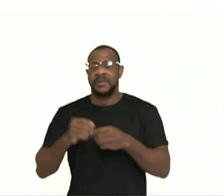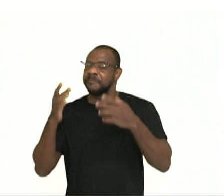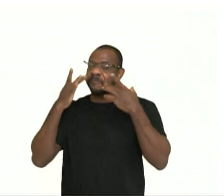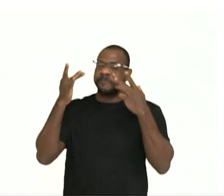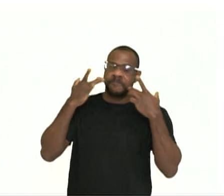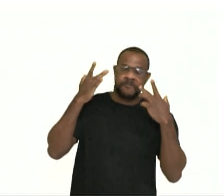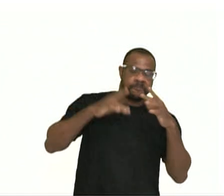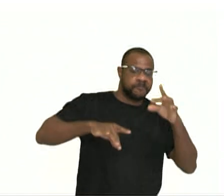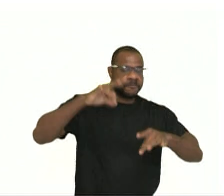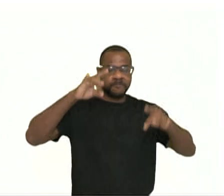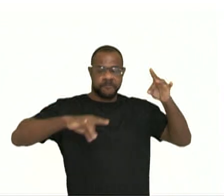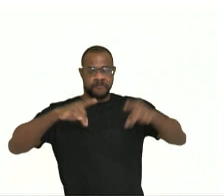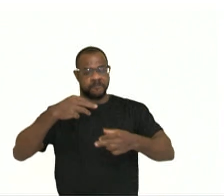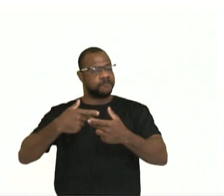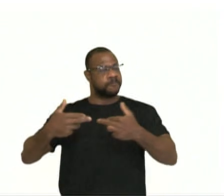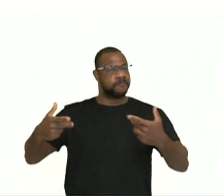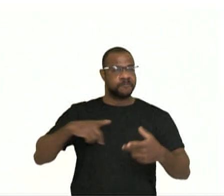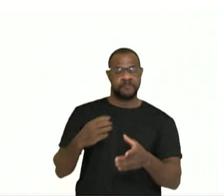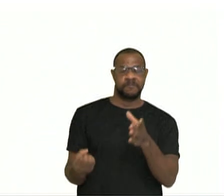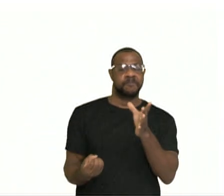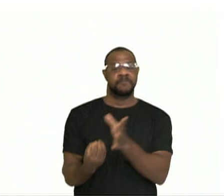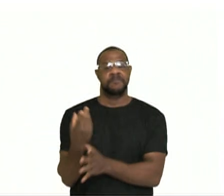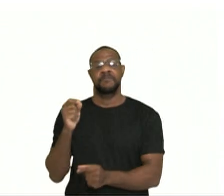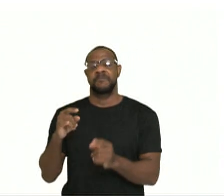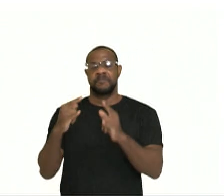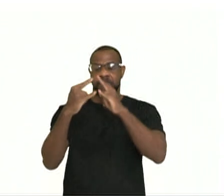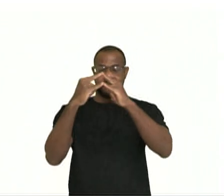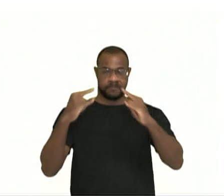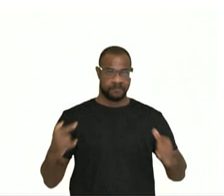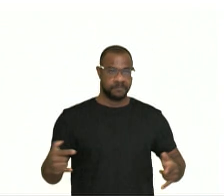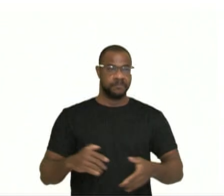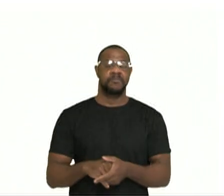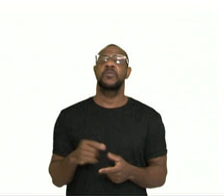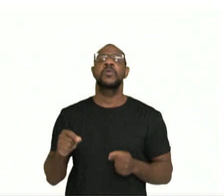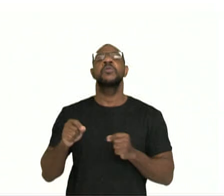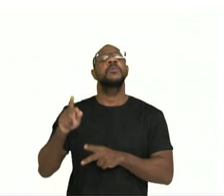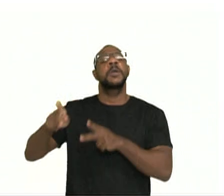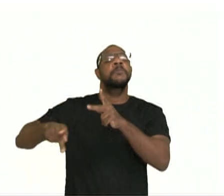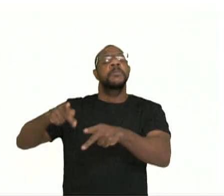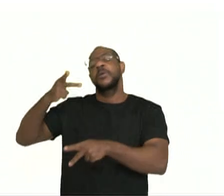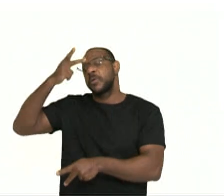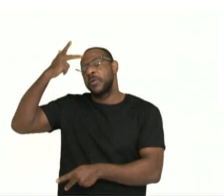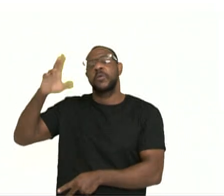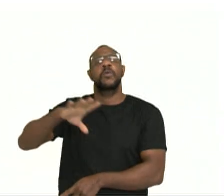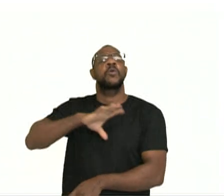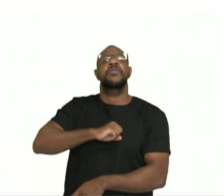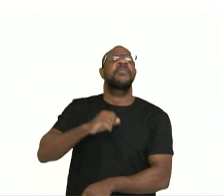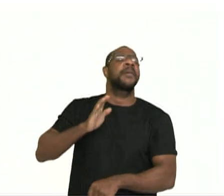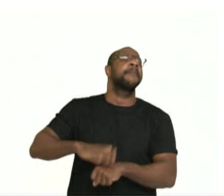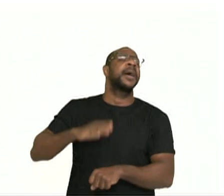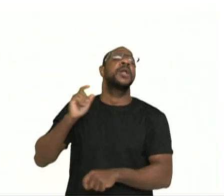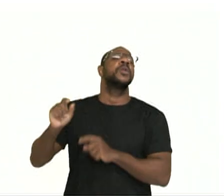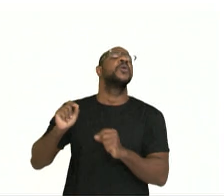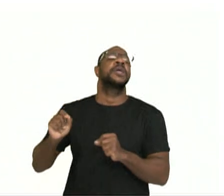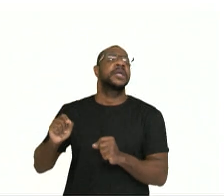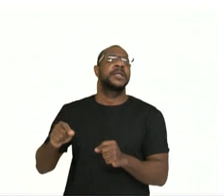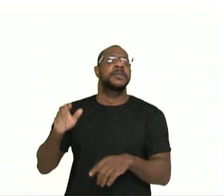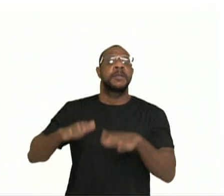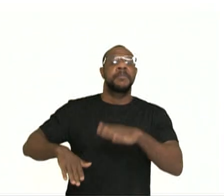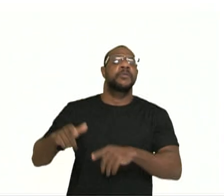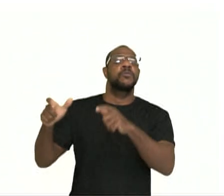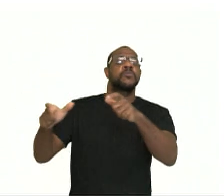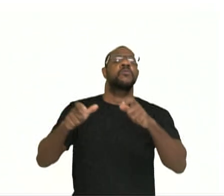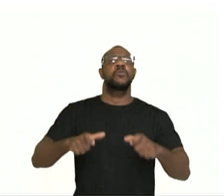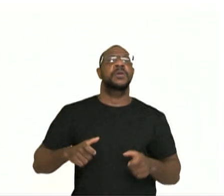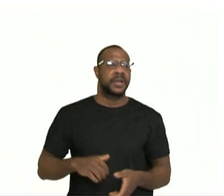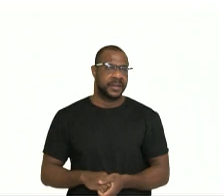vai formando o nosso circo, né? O que agradava mais, o que era mais mostrado naquela determinada região. E como o